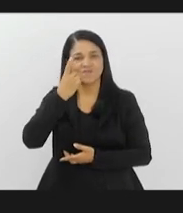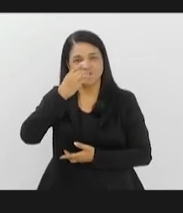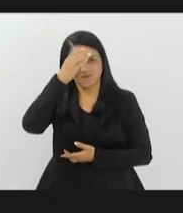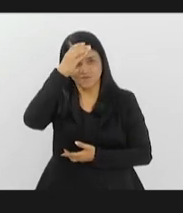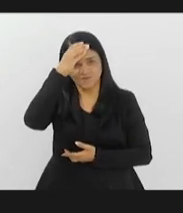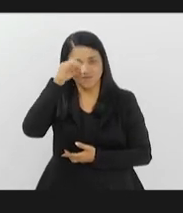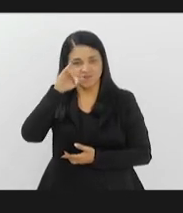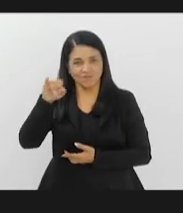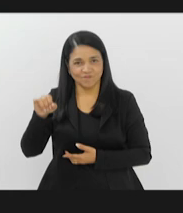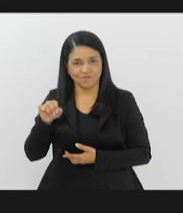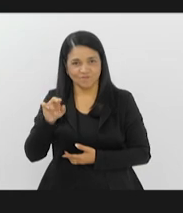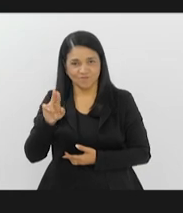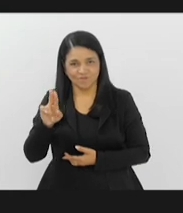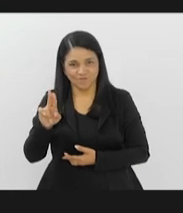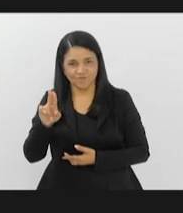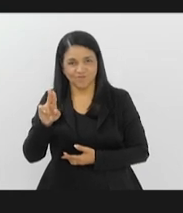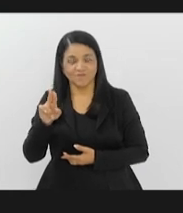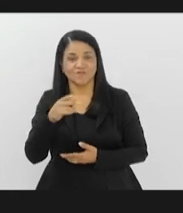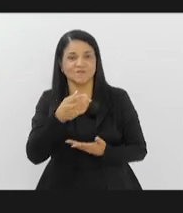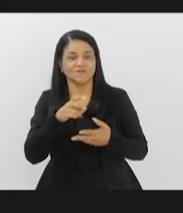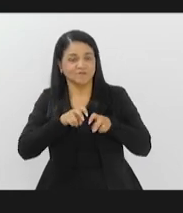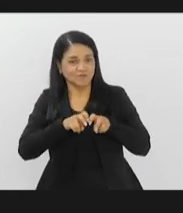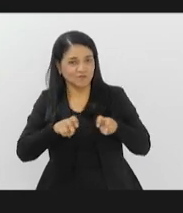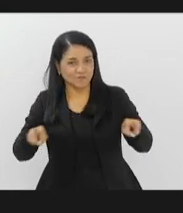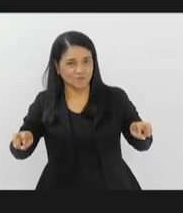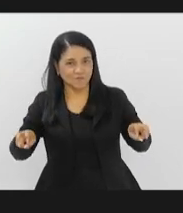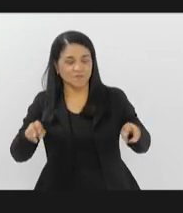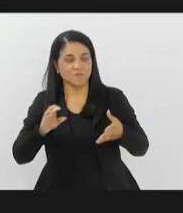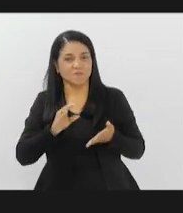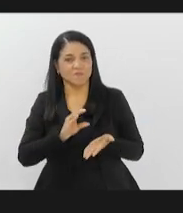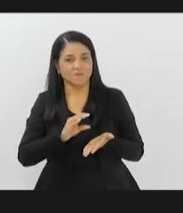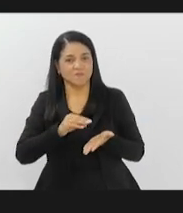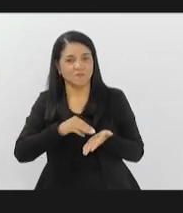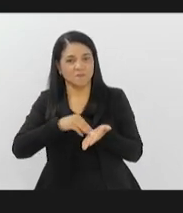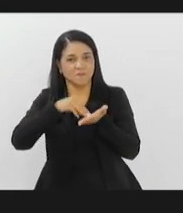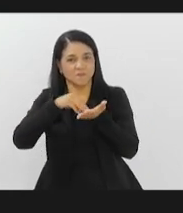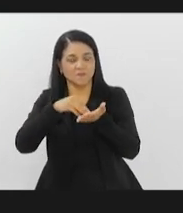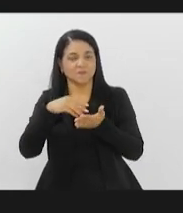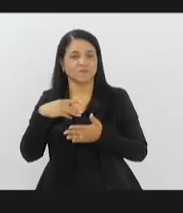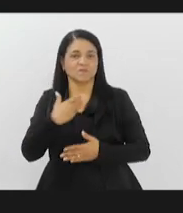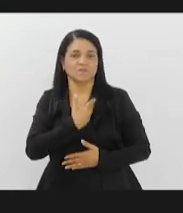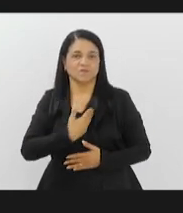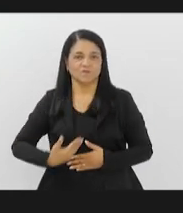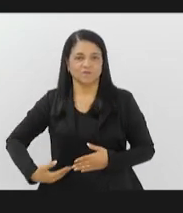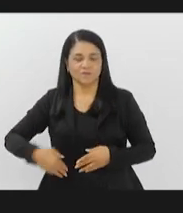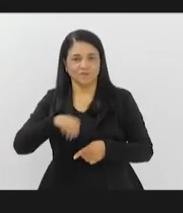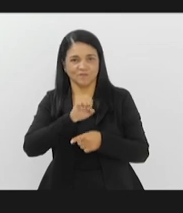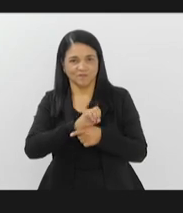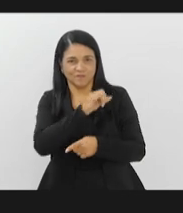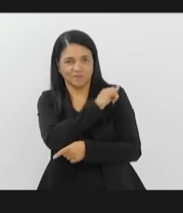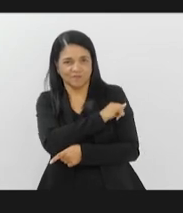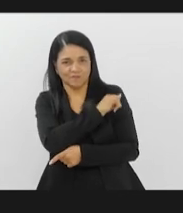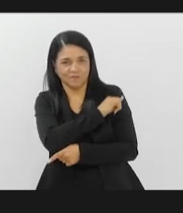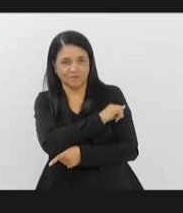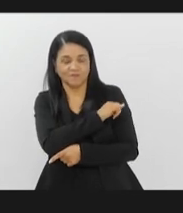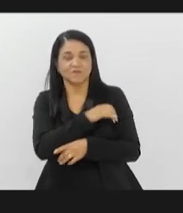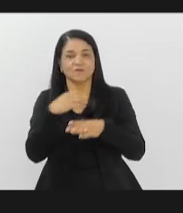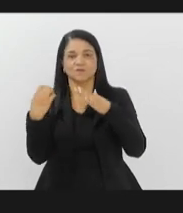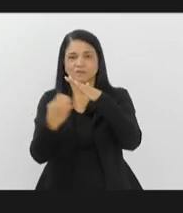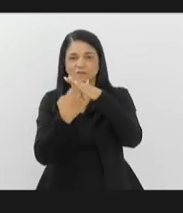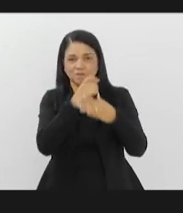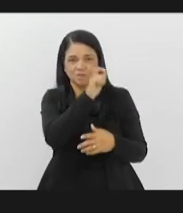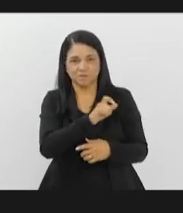Ju, os excelentíssimos senhores membros do governo do estado do Rio de Janeiro, os excelentíssimos